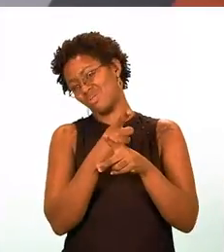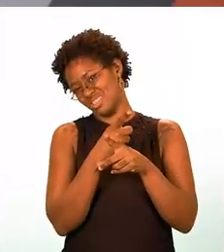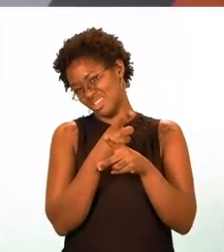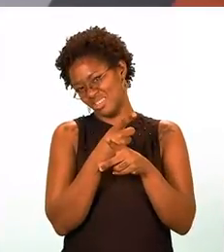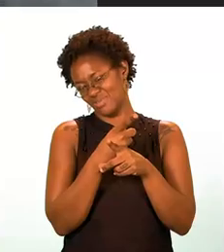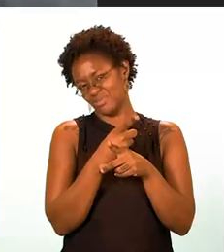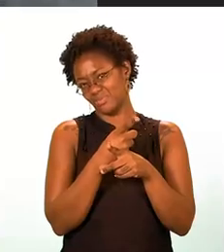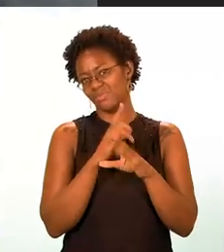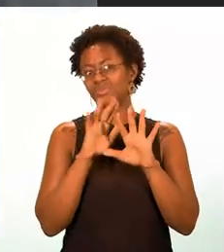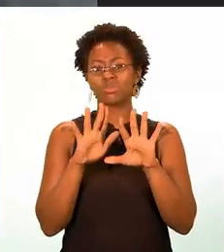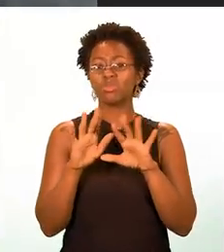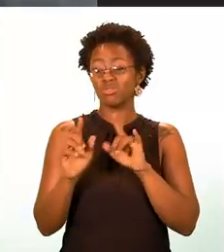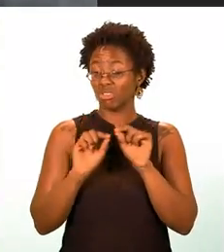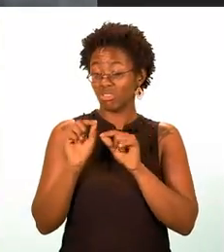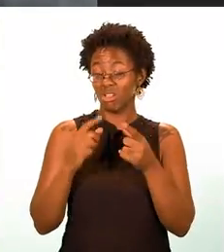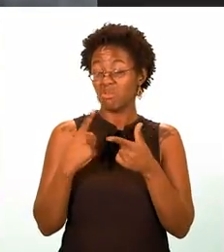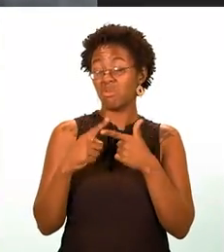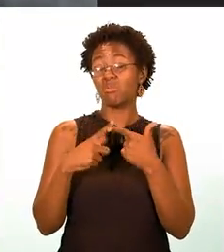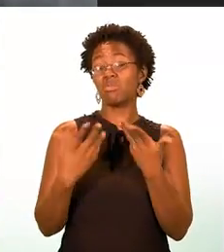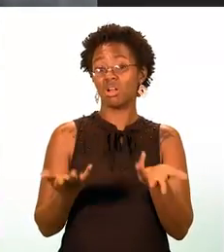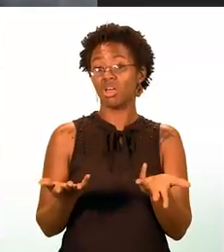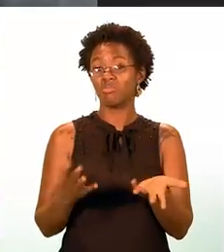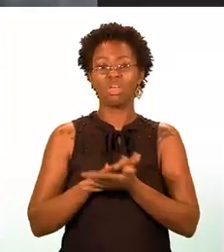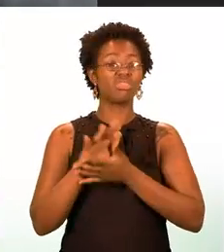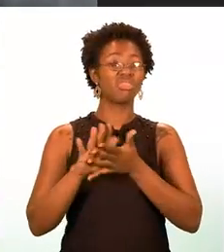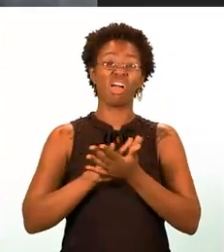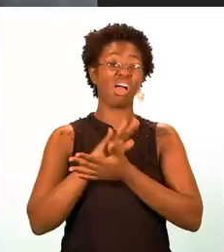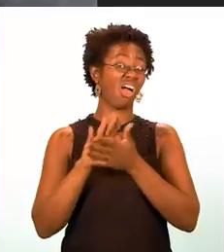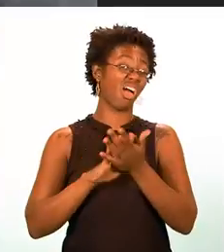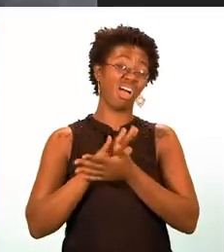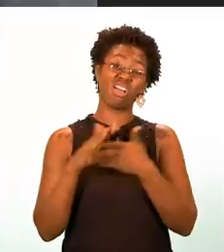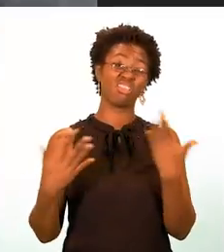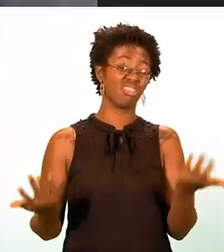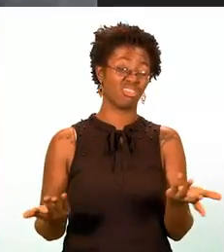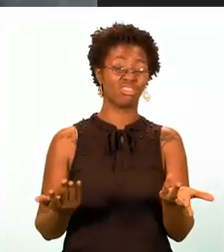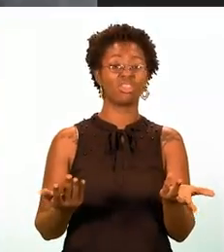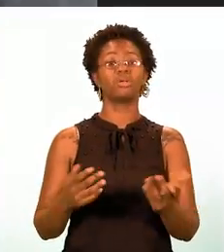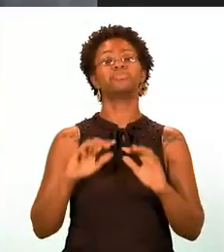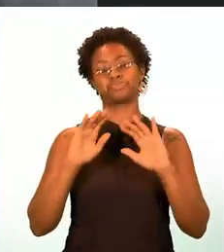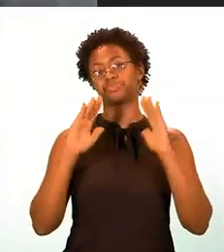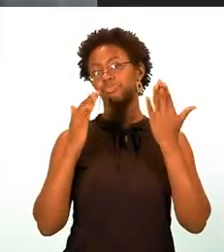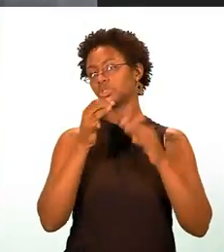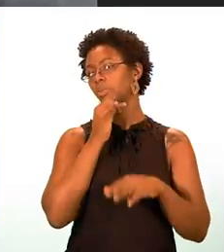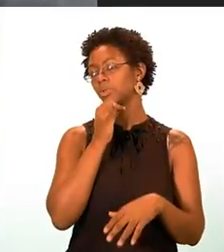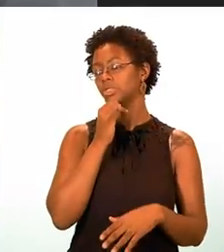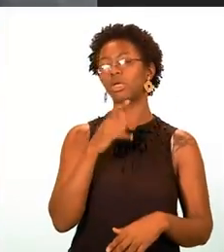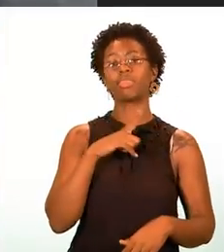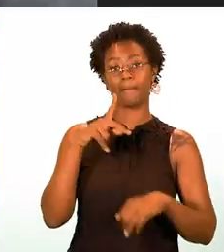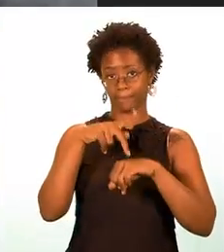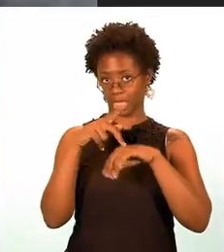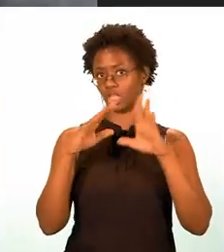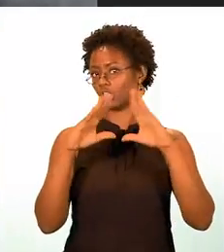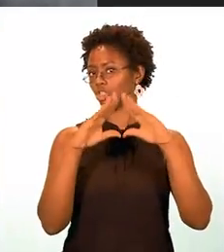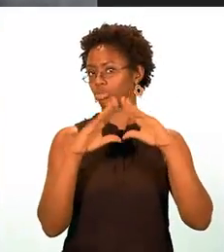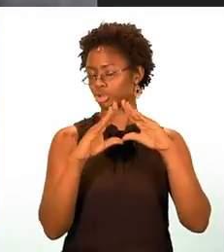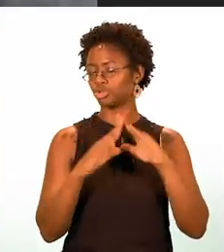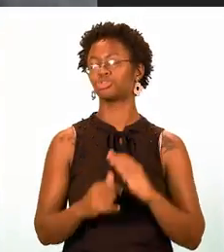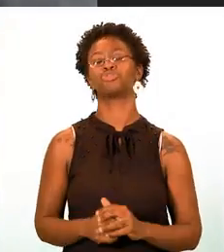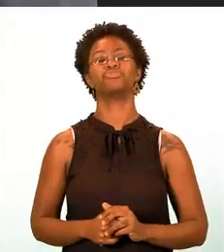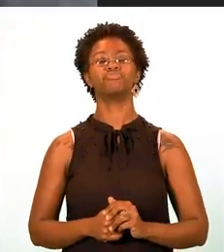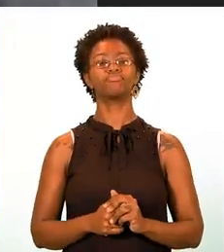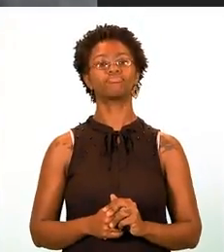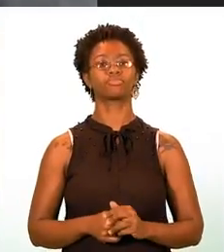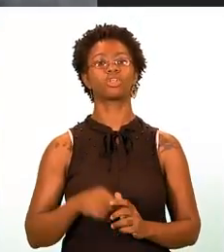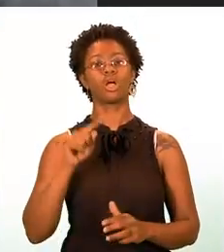bem da verdade, o que que tem as incrustações no diamante? Nada. Por exemplo, quando você tem uma pedra de diamante